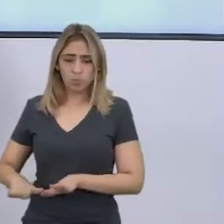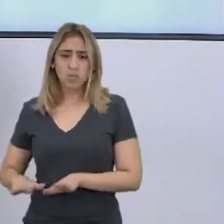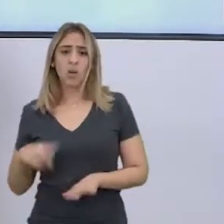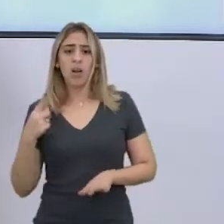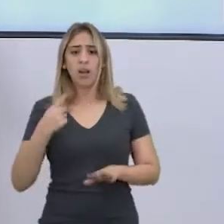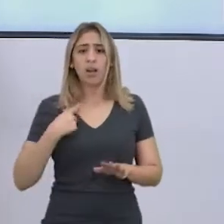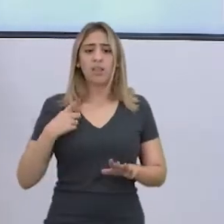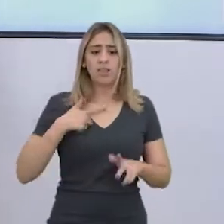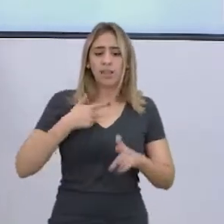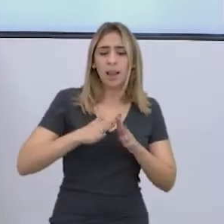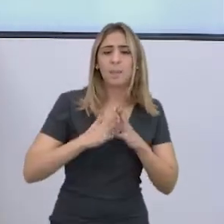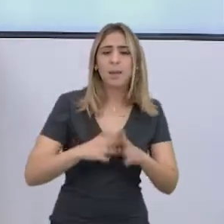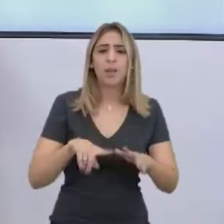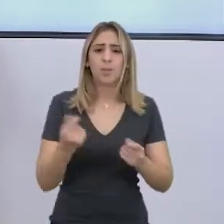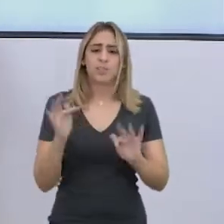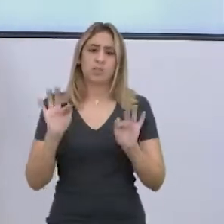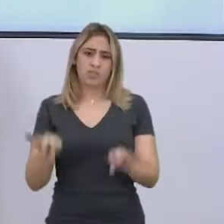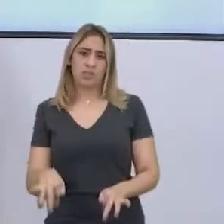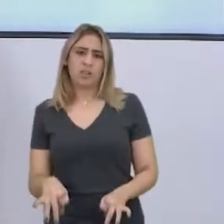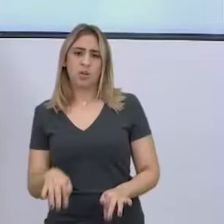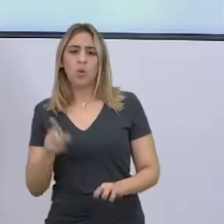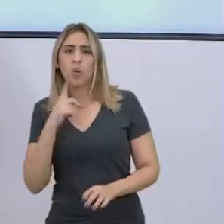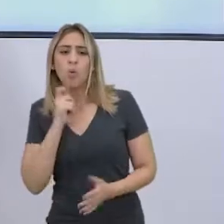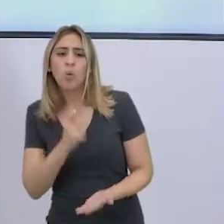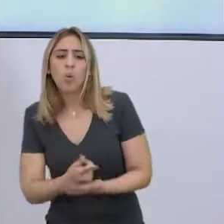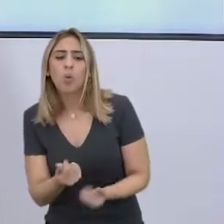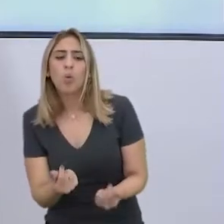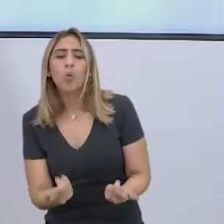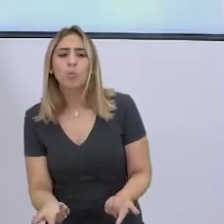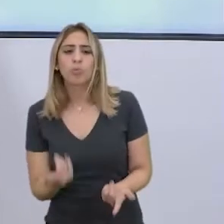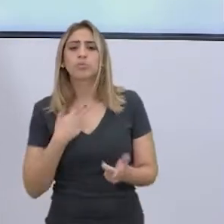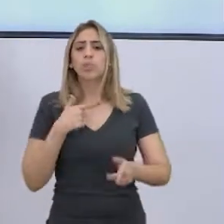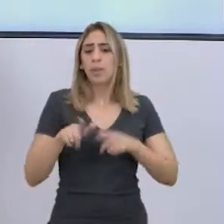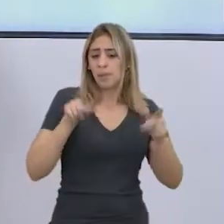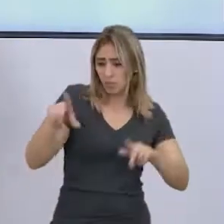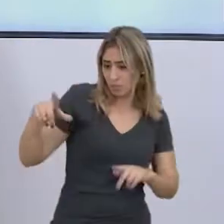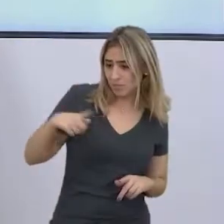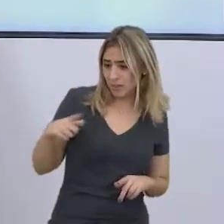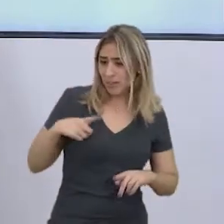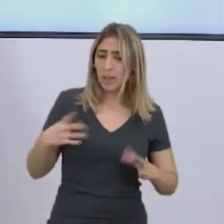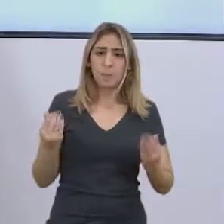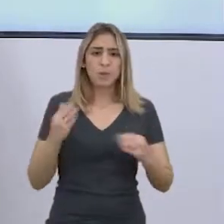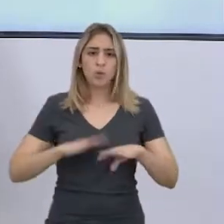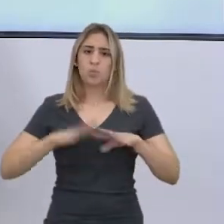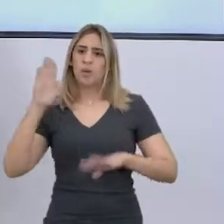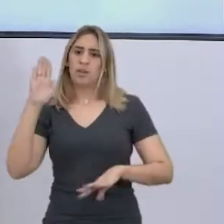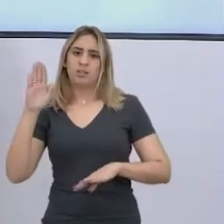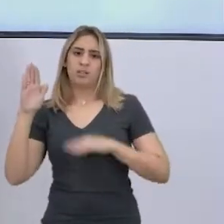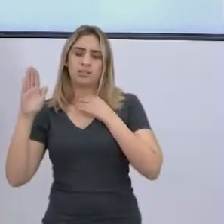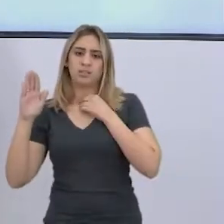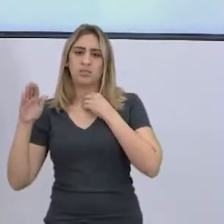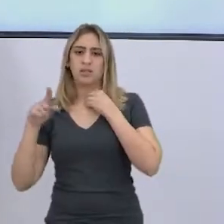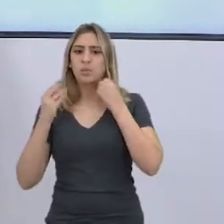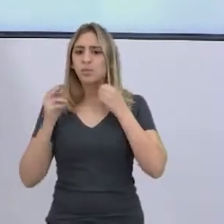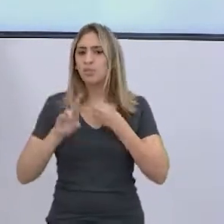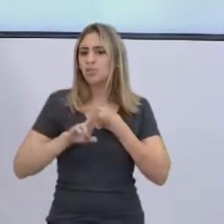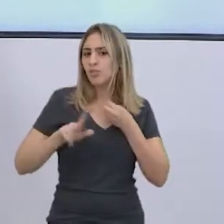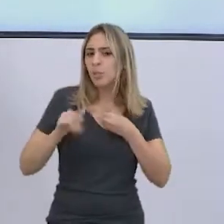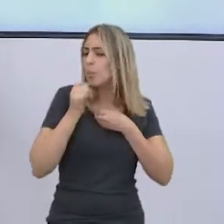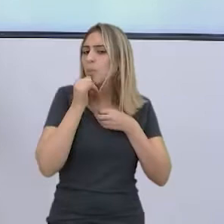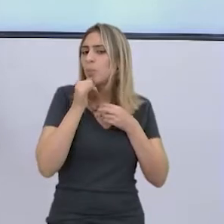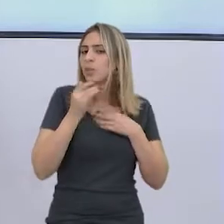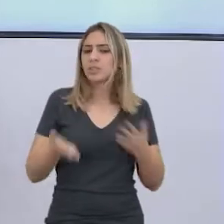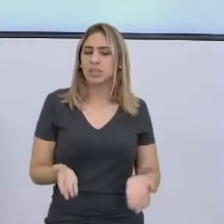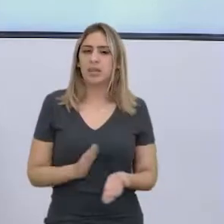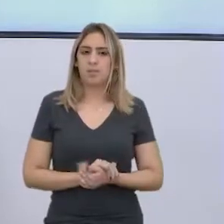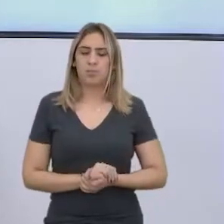afeta, muitas vezes, o preço final. O custo, porque o trabalho que você está tendo é muito maior, né? É muito diferente, por